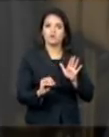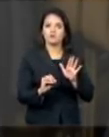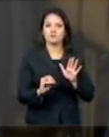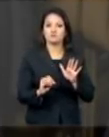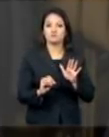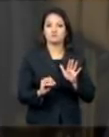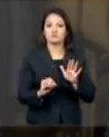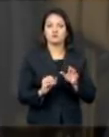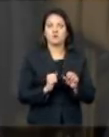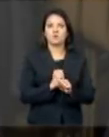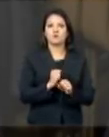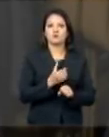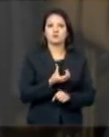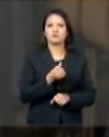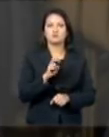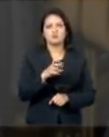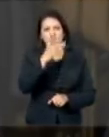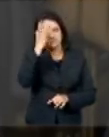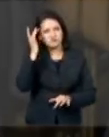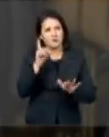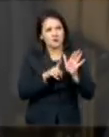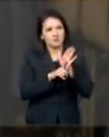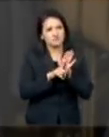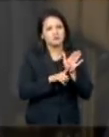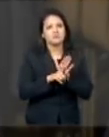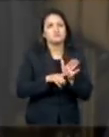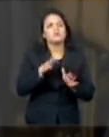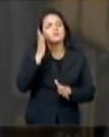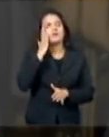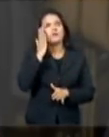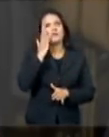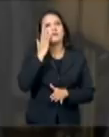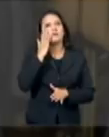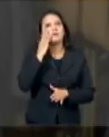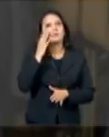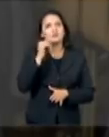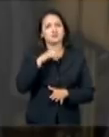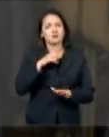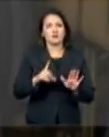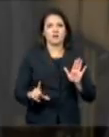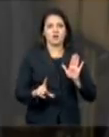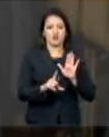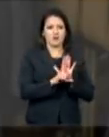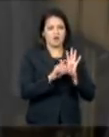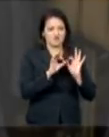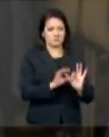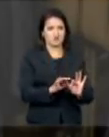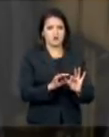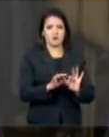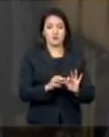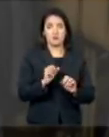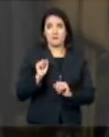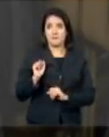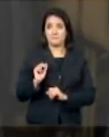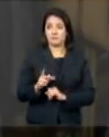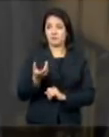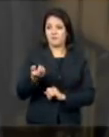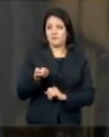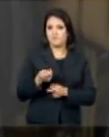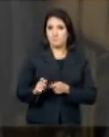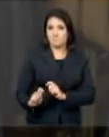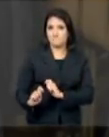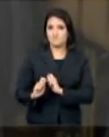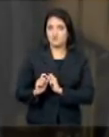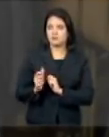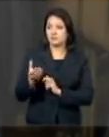que sua excelência então examinava a legalidade de pensões percebidas por viúvas e filhos de ministros e auditores